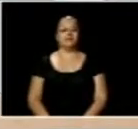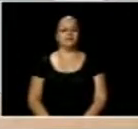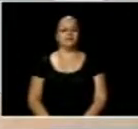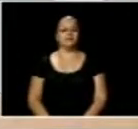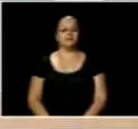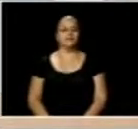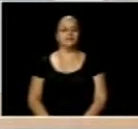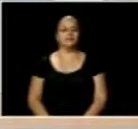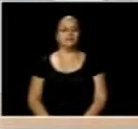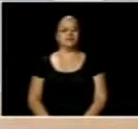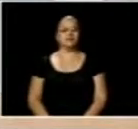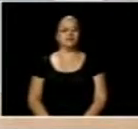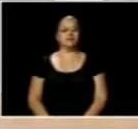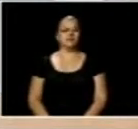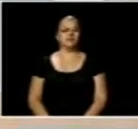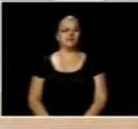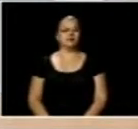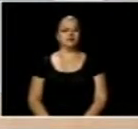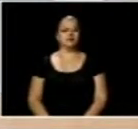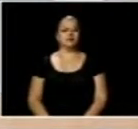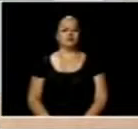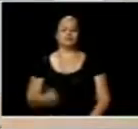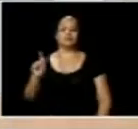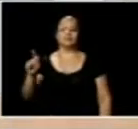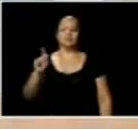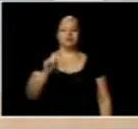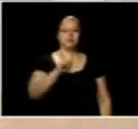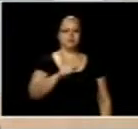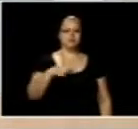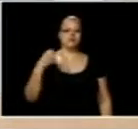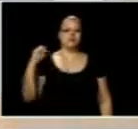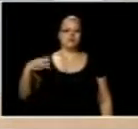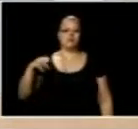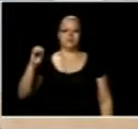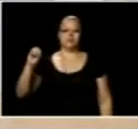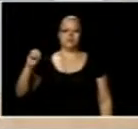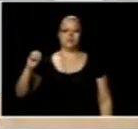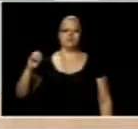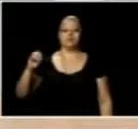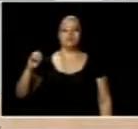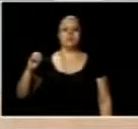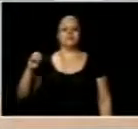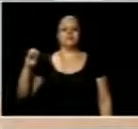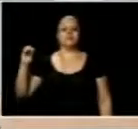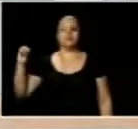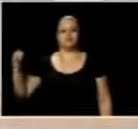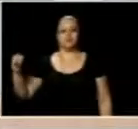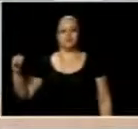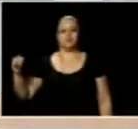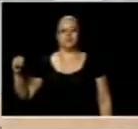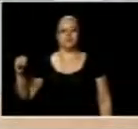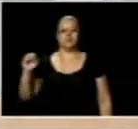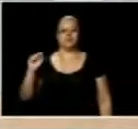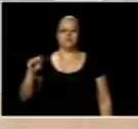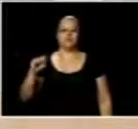Shopping, a cada R$300 em compra, você ganha um brinde assinado pelo escultor